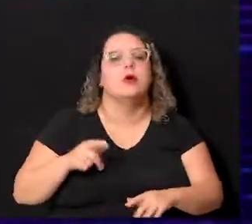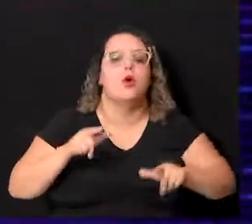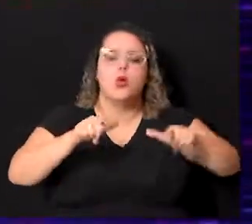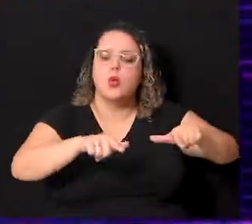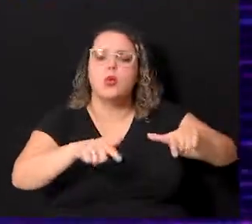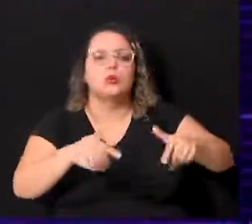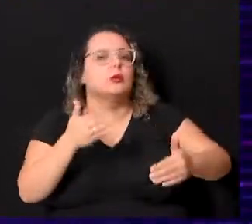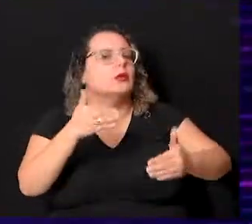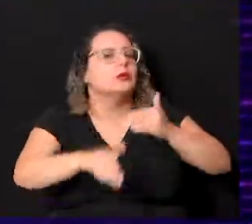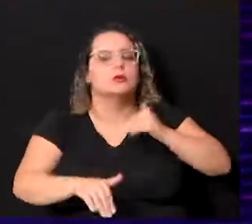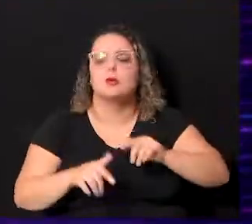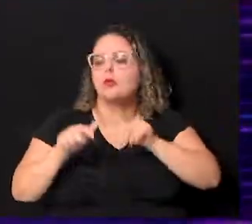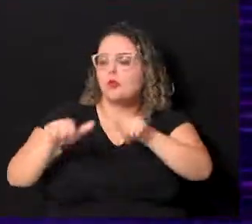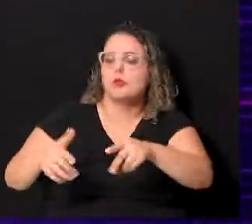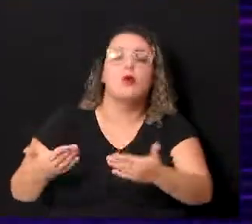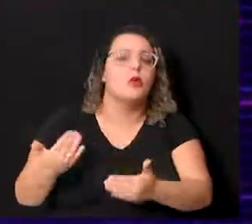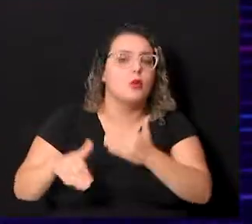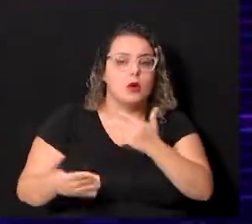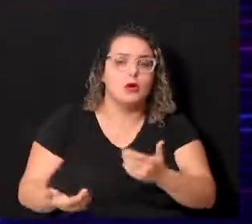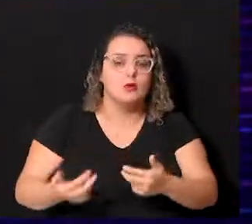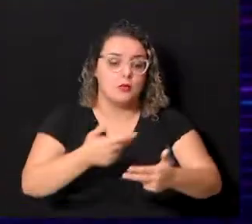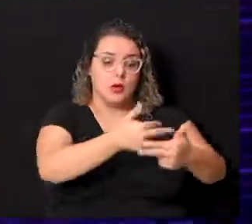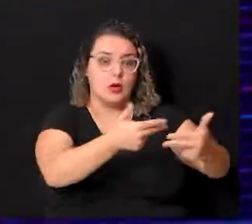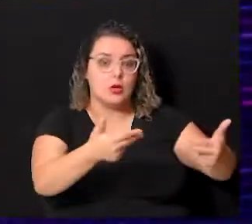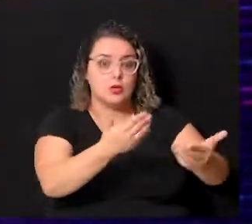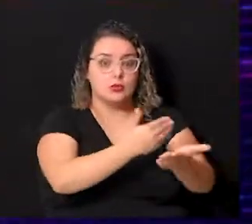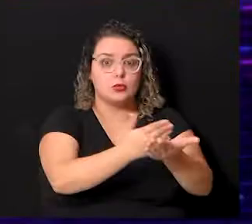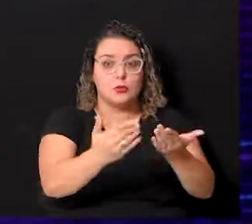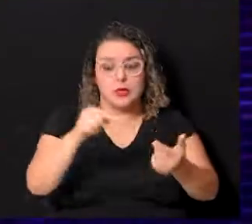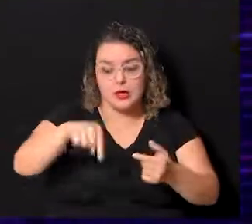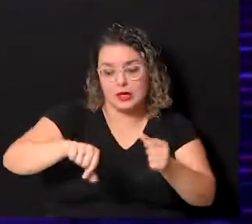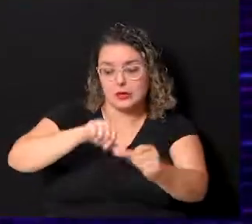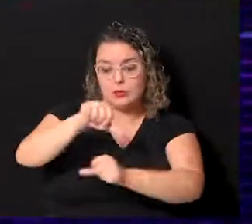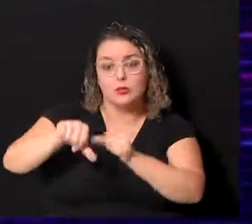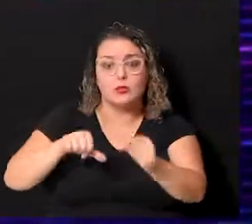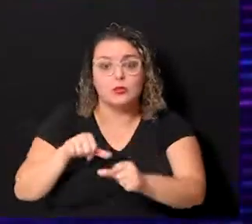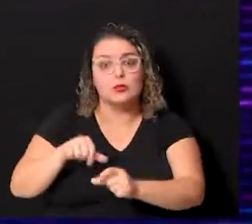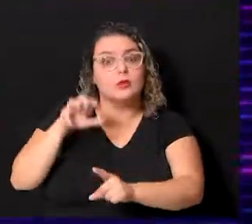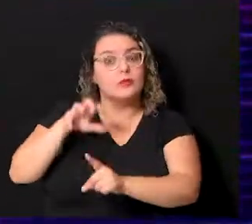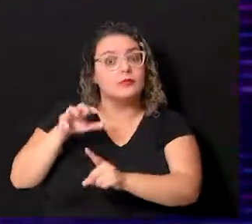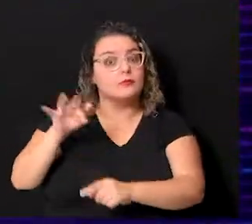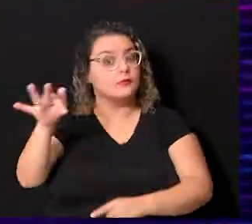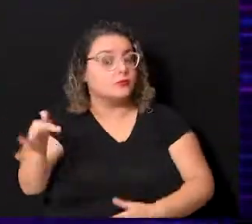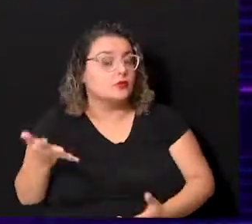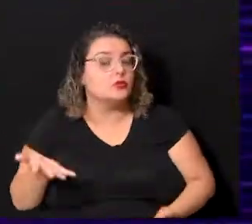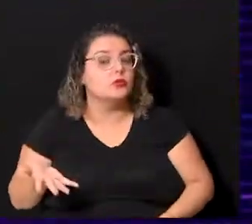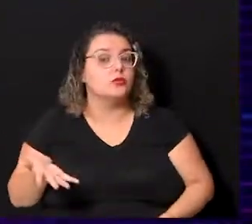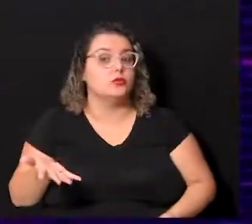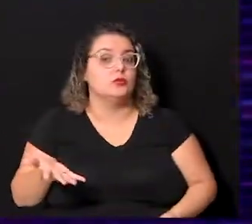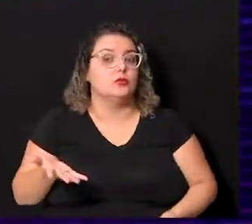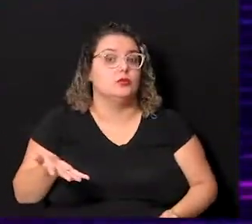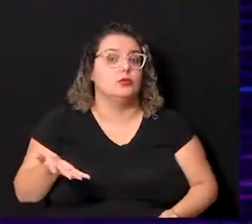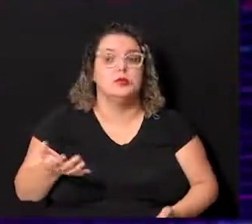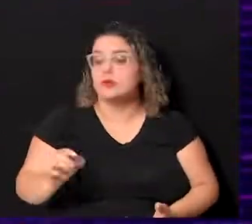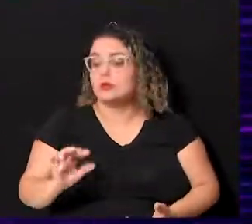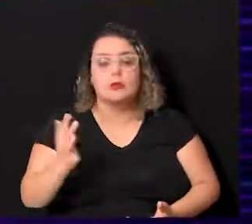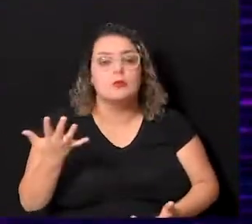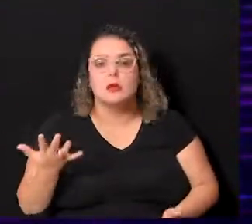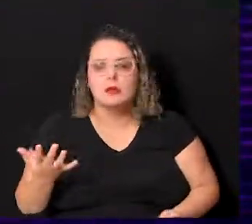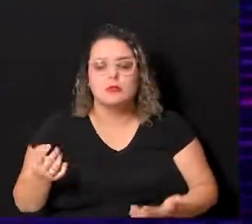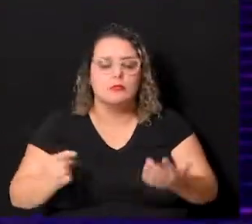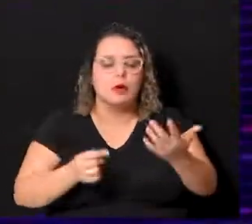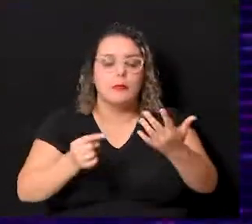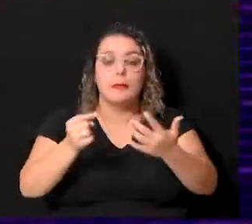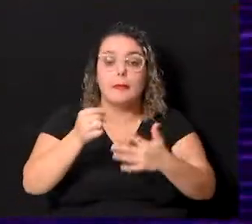está contradizendo com tal cena, tal coisa está acontecendo lá no começo do livro, está influenciando lá na frente essa primeira coisa não